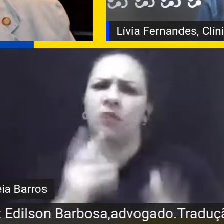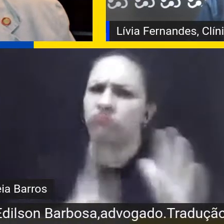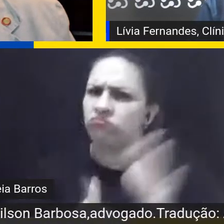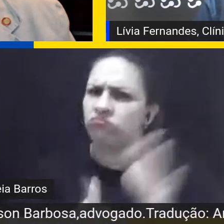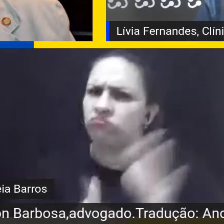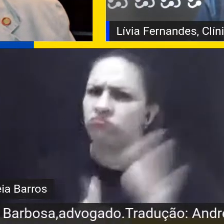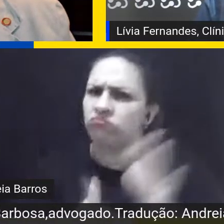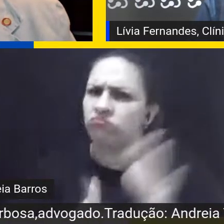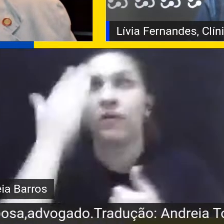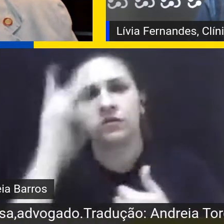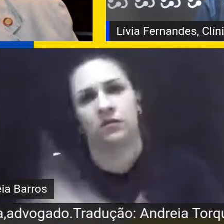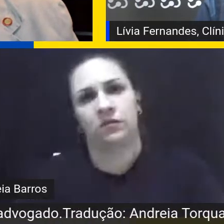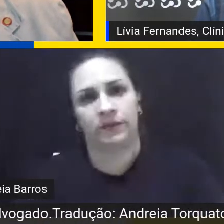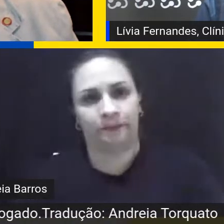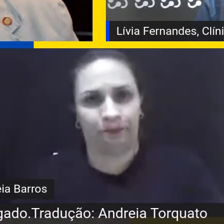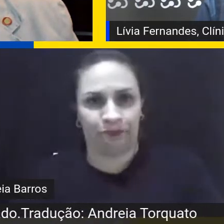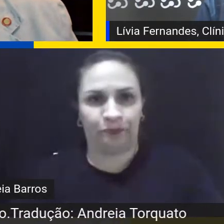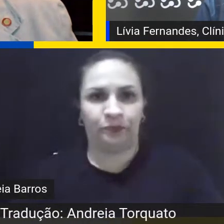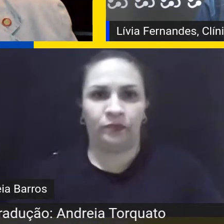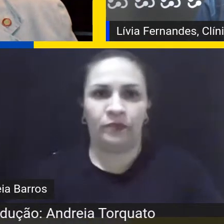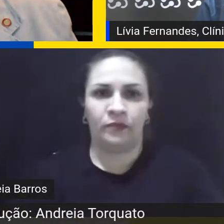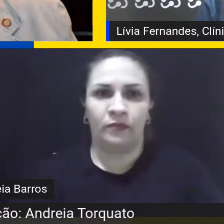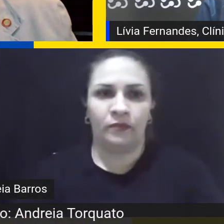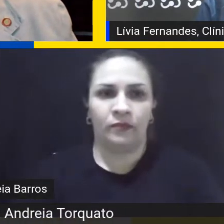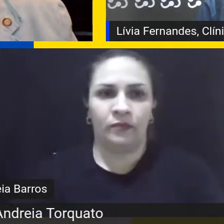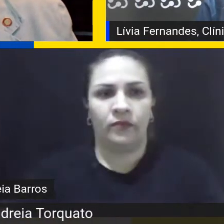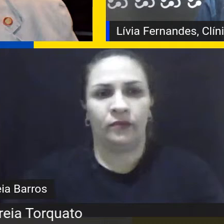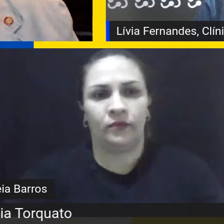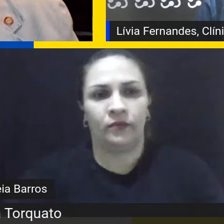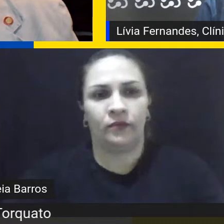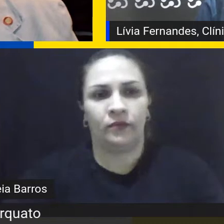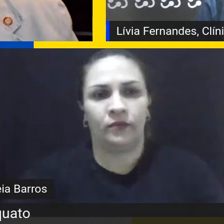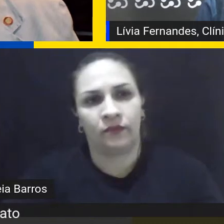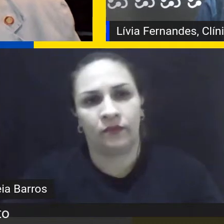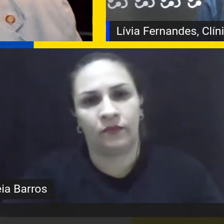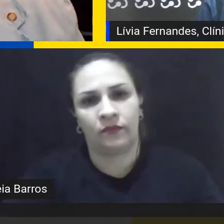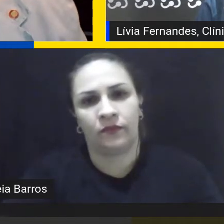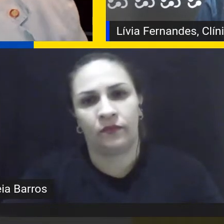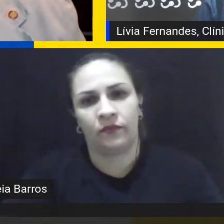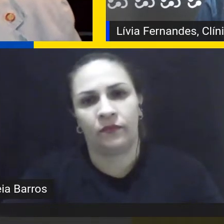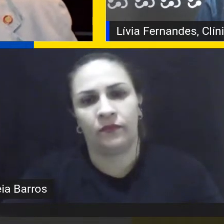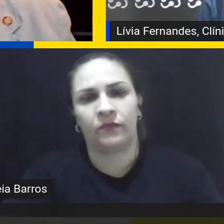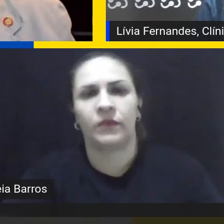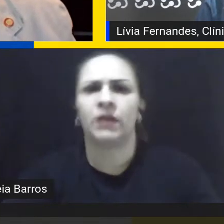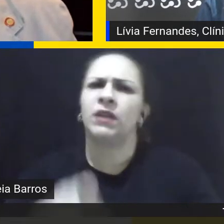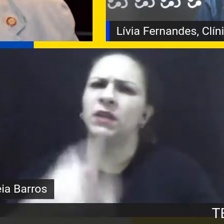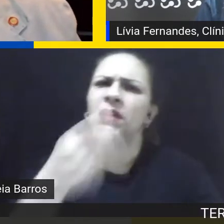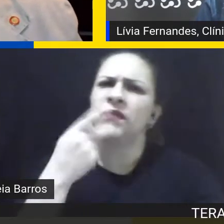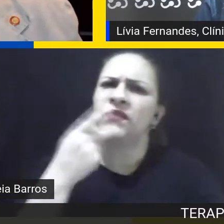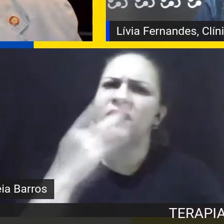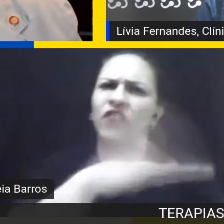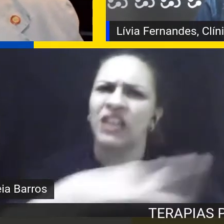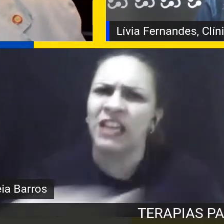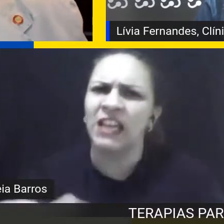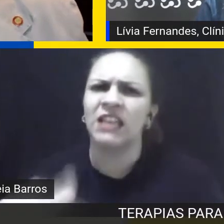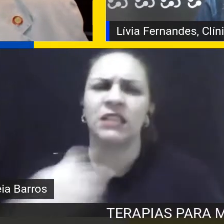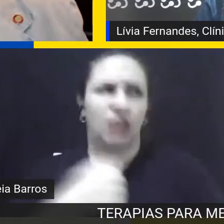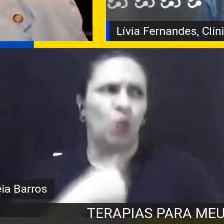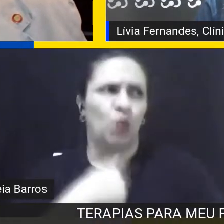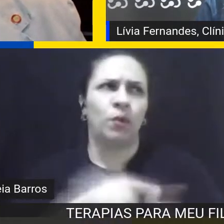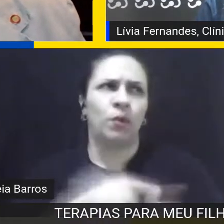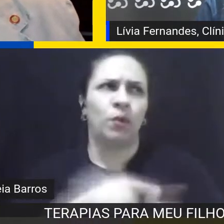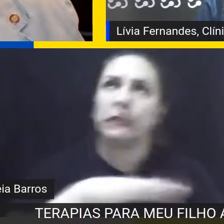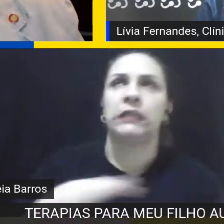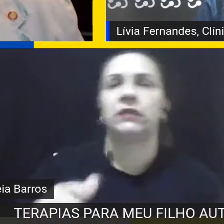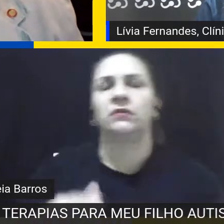a Deus. Agora, Lívia, você falou crianças, eu falei crianças, mas nós sabemos que